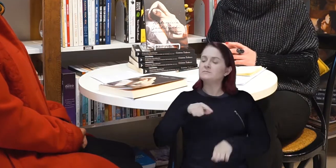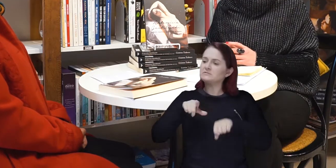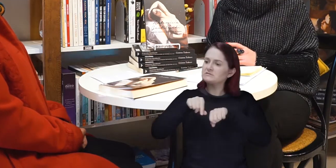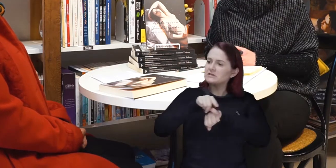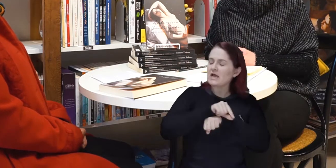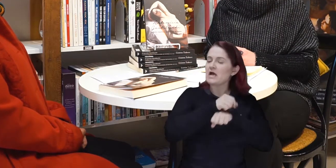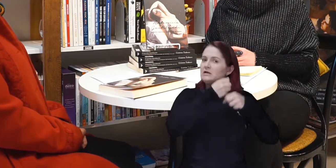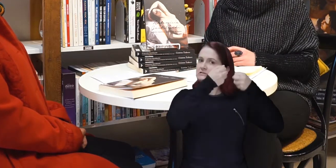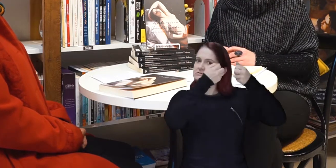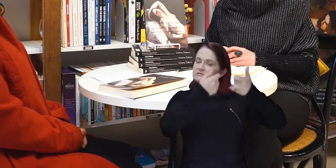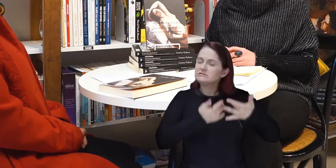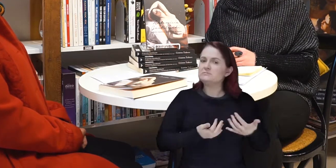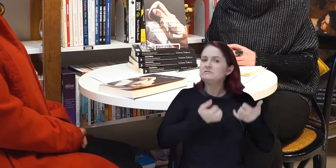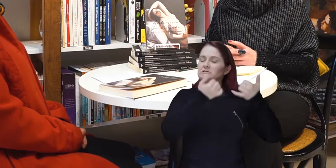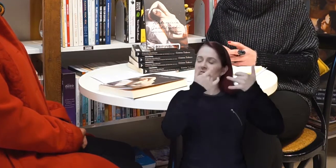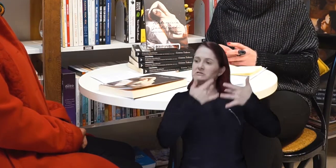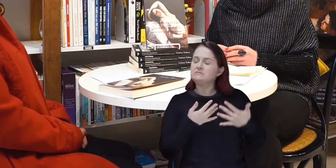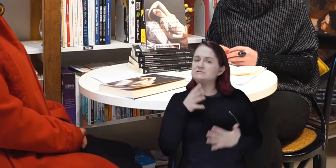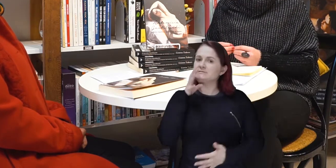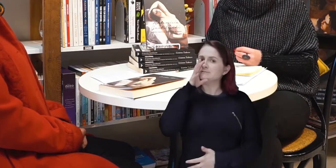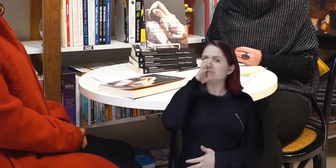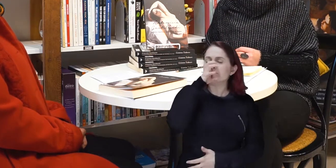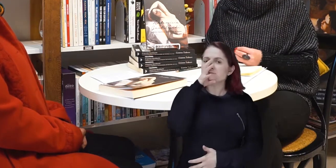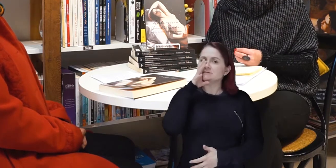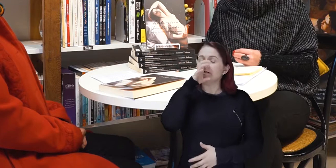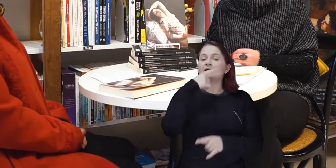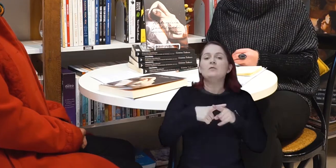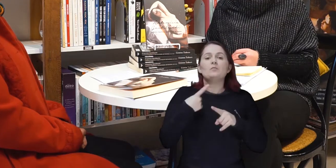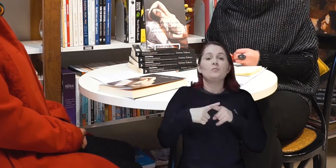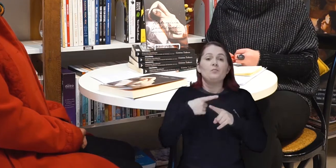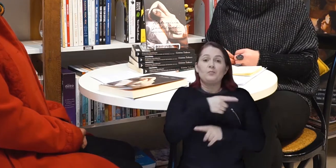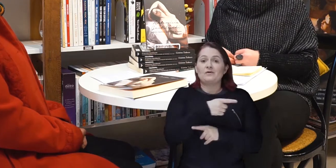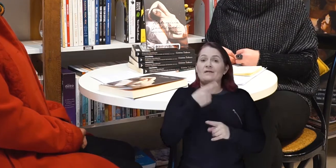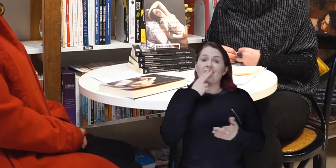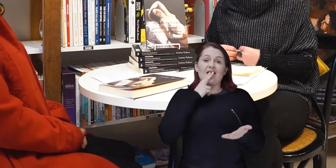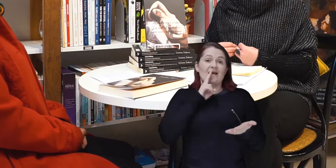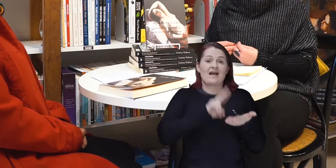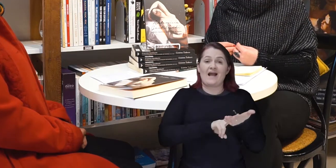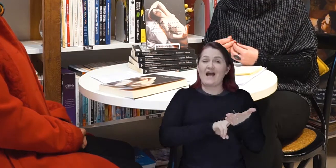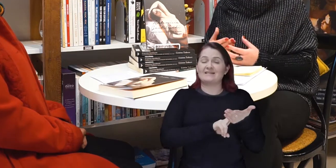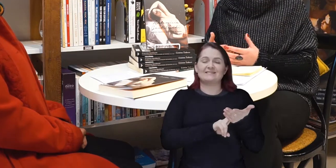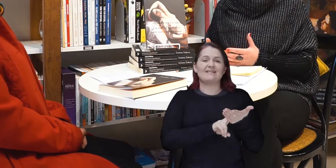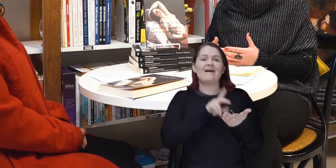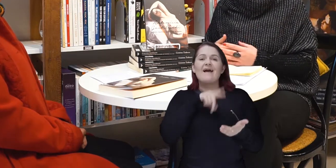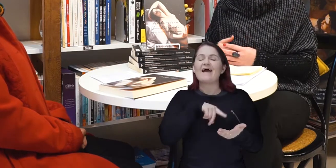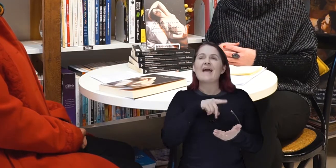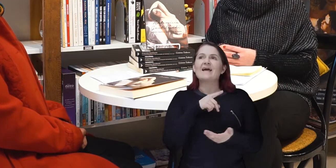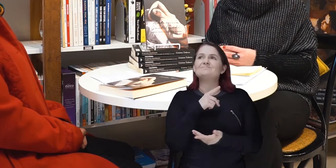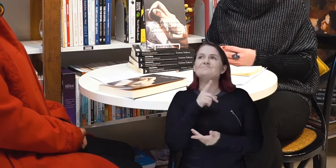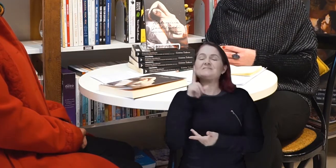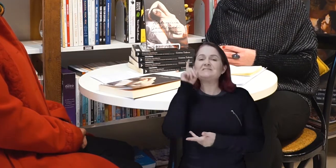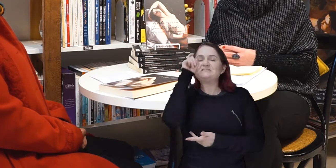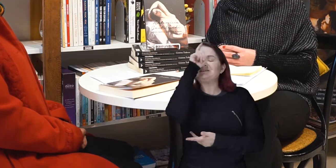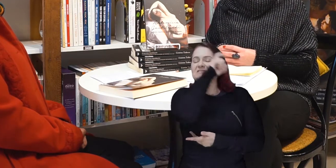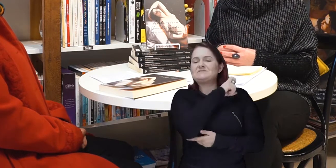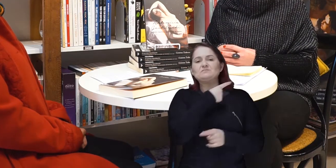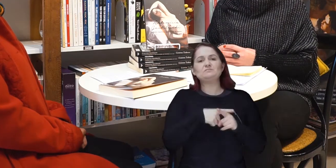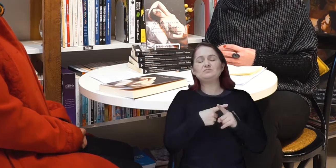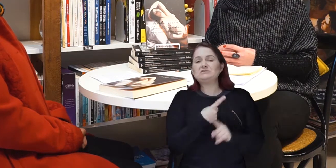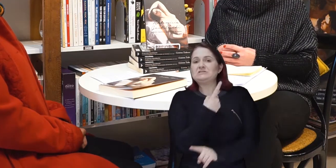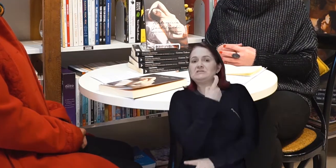insistente, argumentar, porque em razão da raríssima fonte e também o processo de restauro que foi feito na